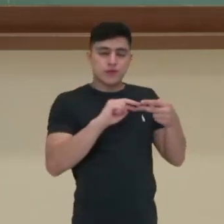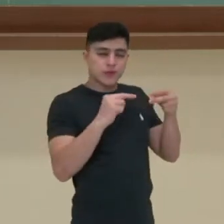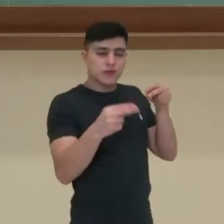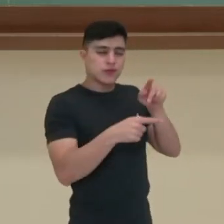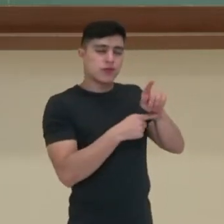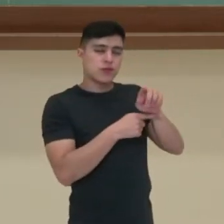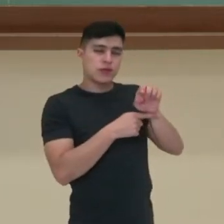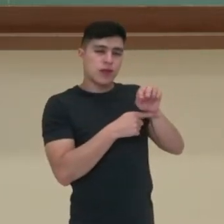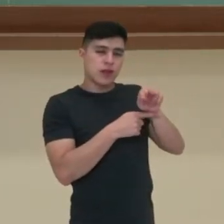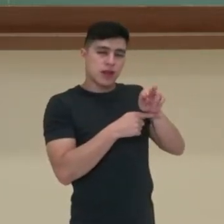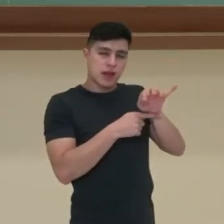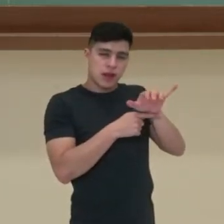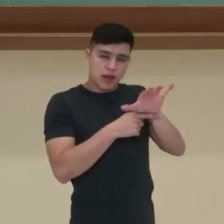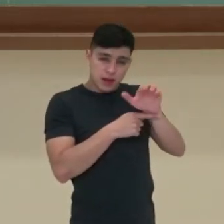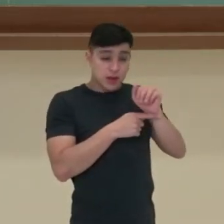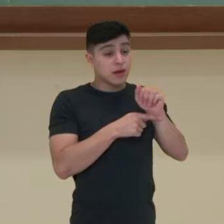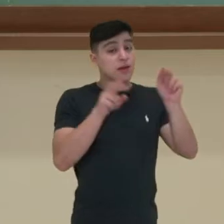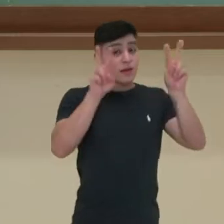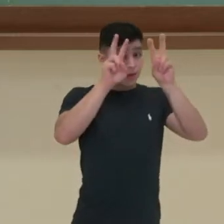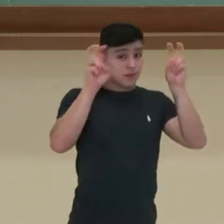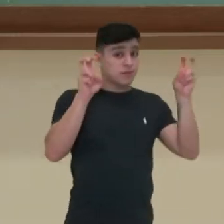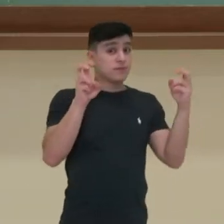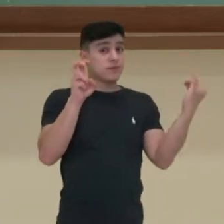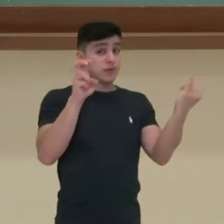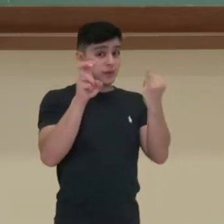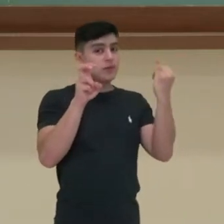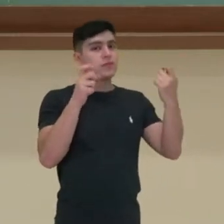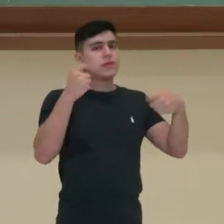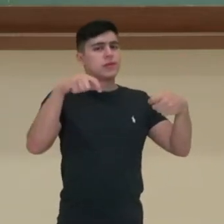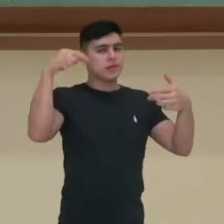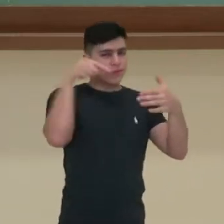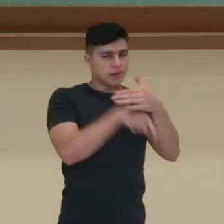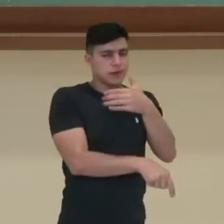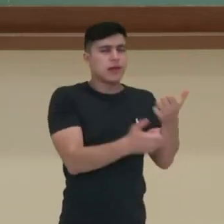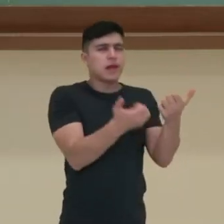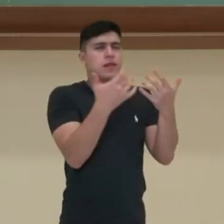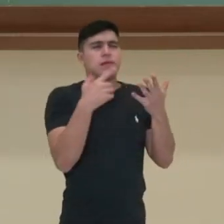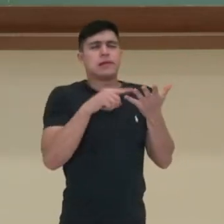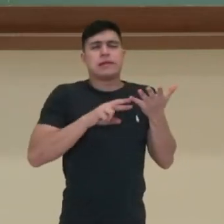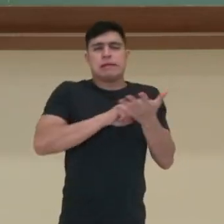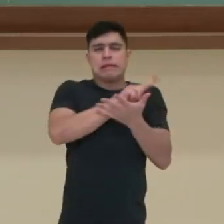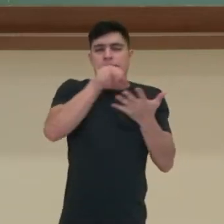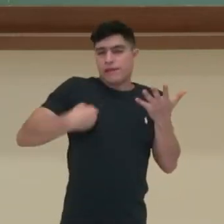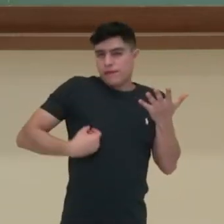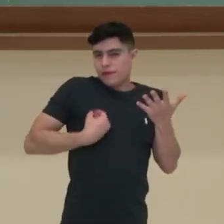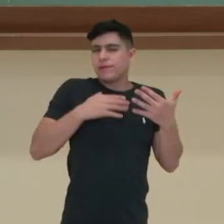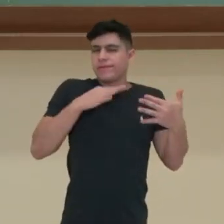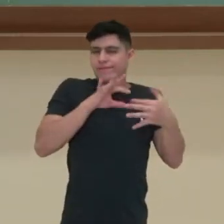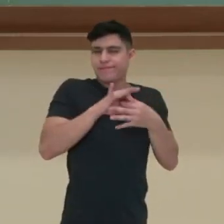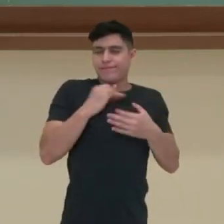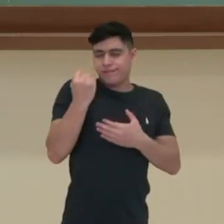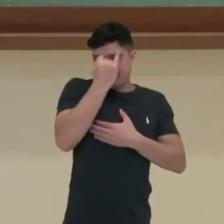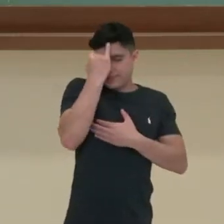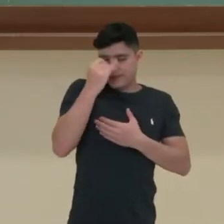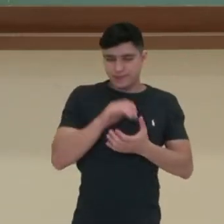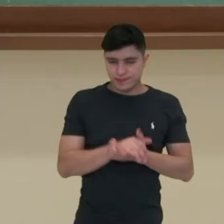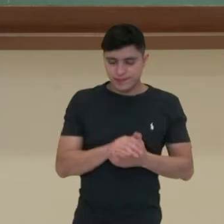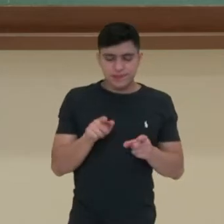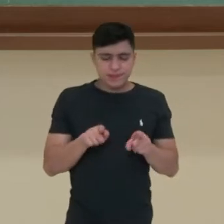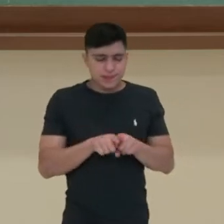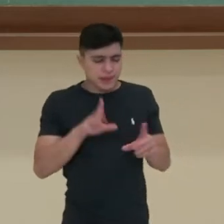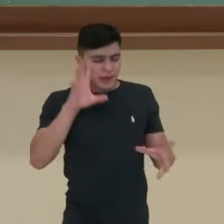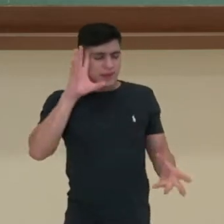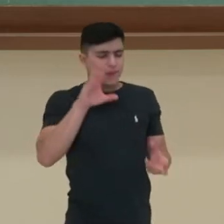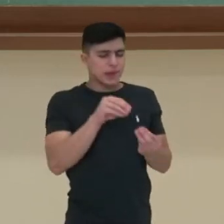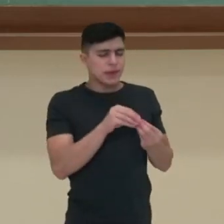cada vez mais esse assunto tão importante na nossa vida, que explica tantas coisas, né? E também entendendo um pouquinho dos caminhos em que foram